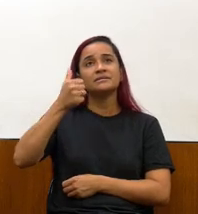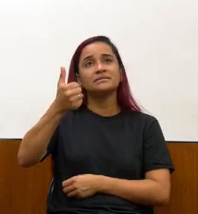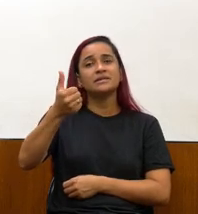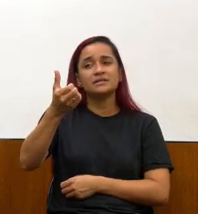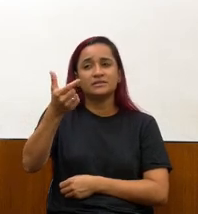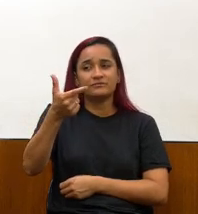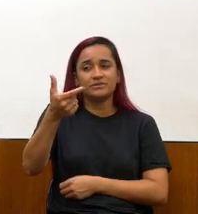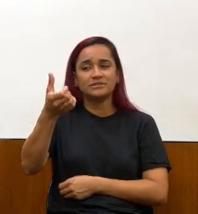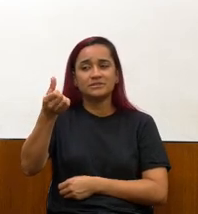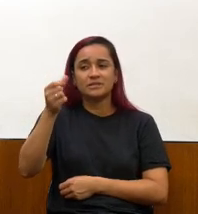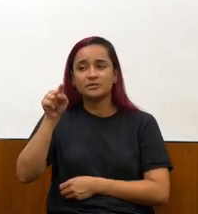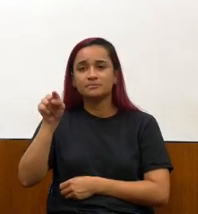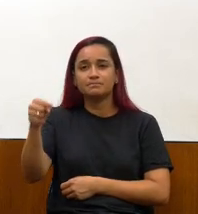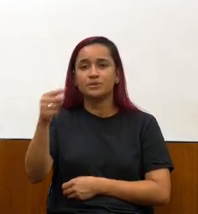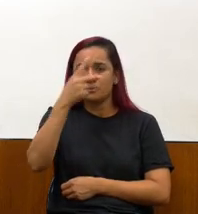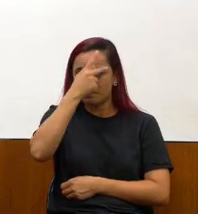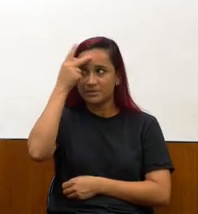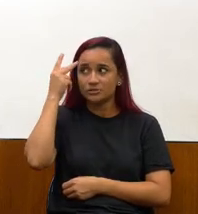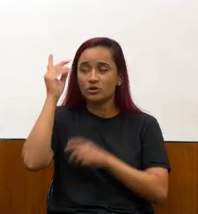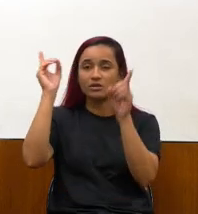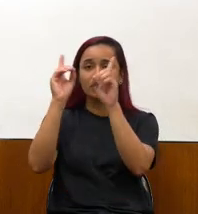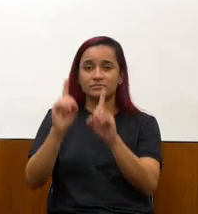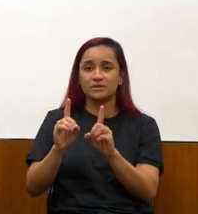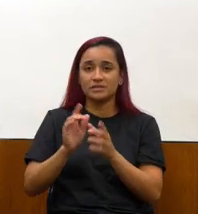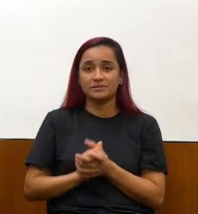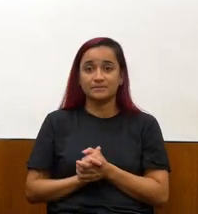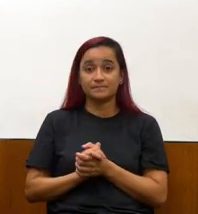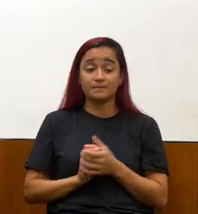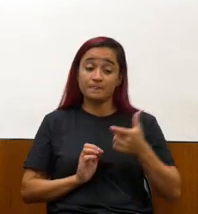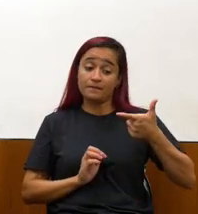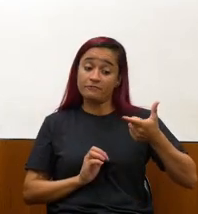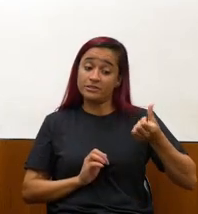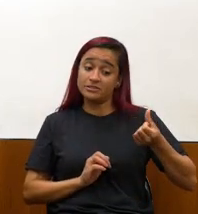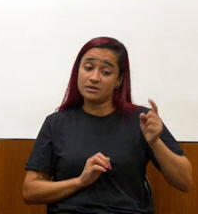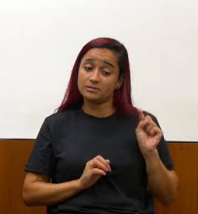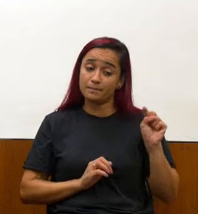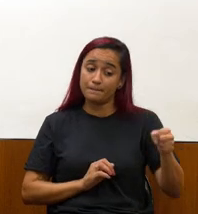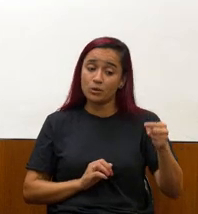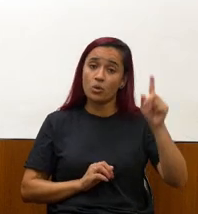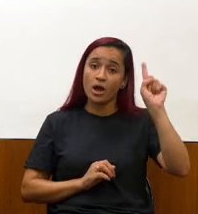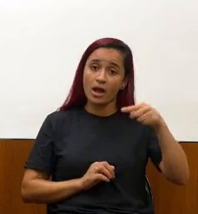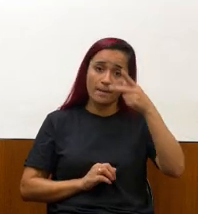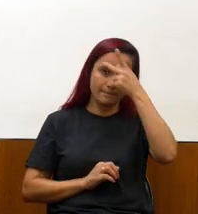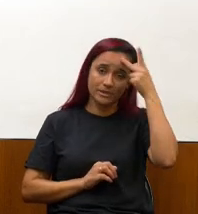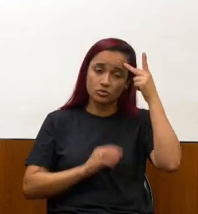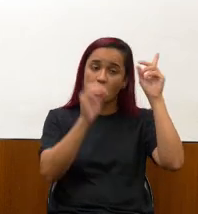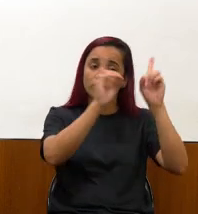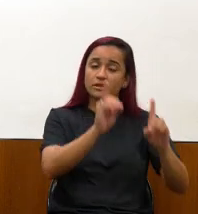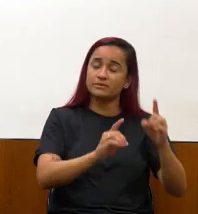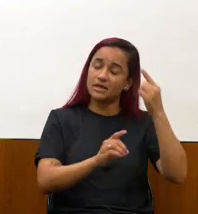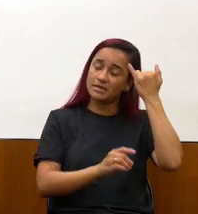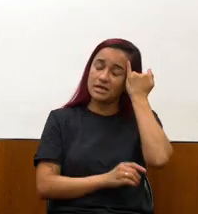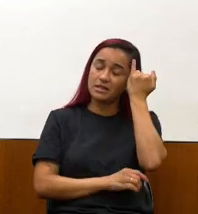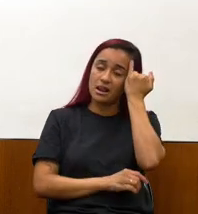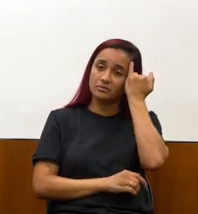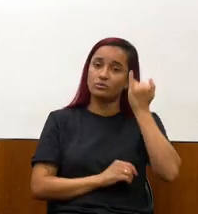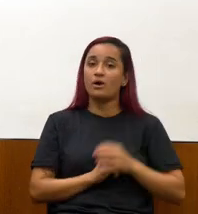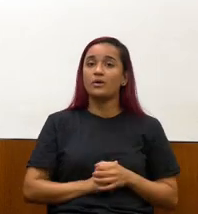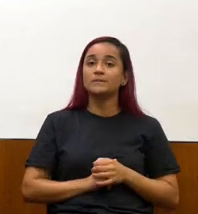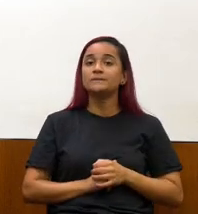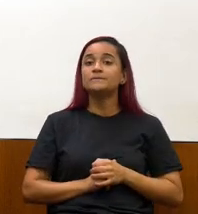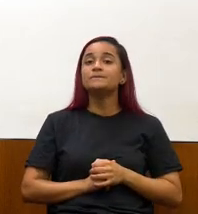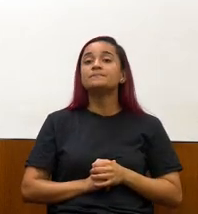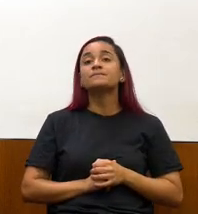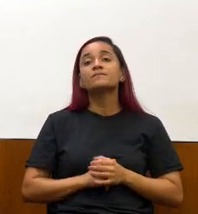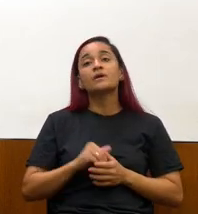126 mil pessoas com algum tipo de deficiência. Dessas, 26 mil possuem algum tipo de deficiência intelectual. E dessas 26 mil,